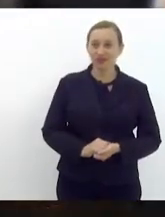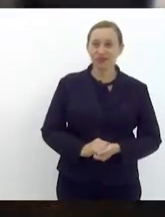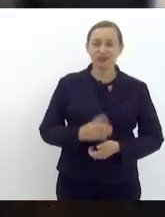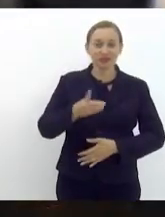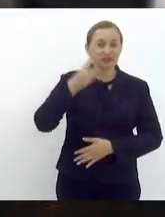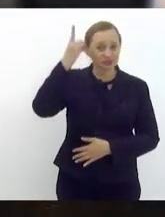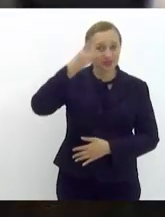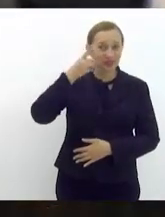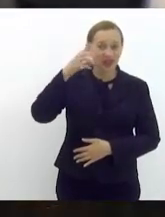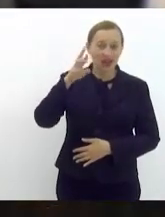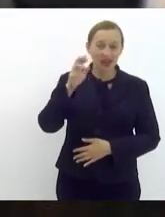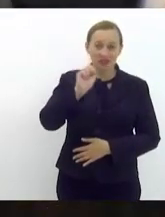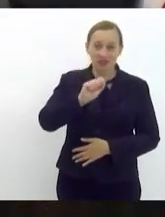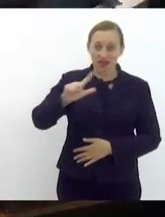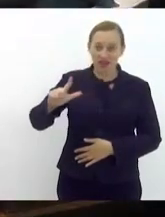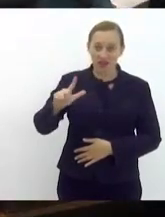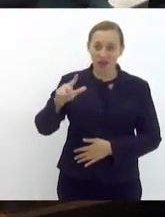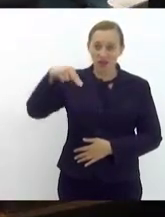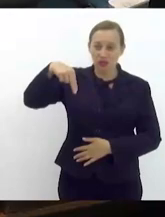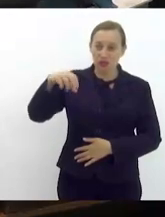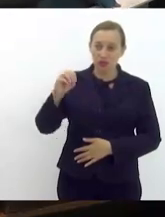Deputado Rafael Nobre.